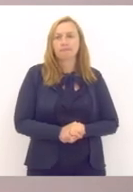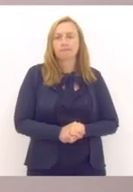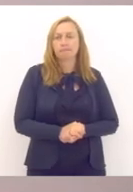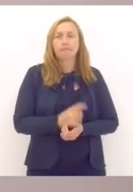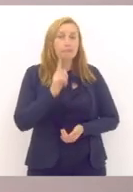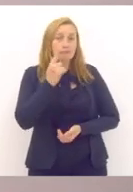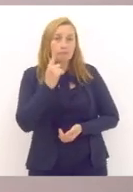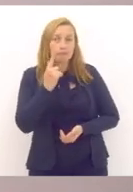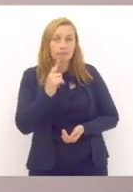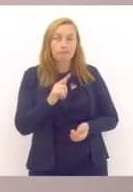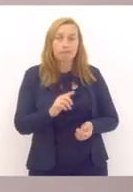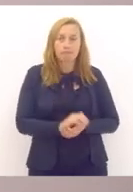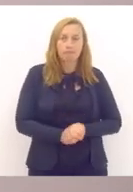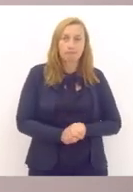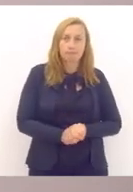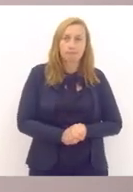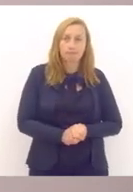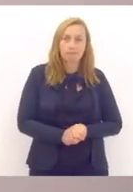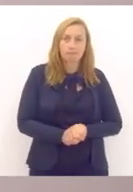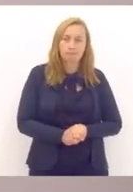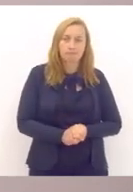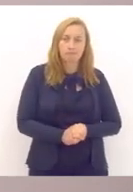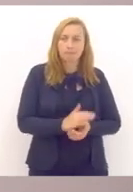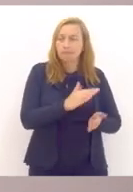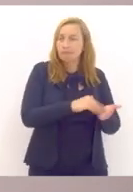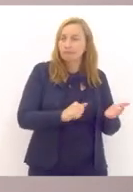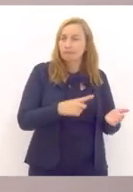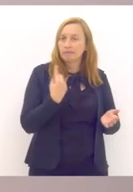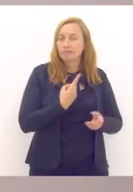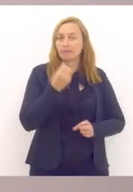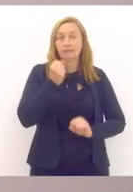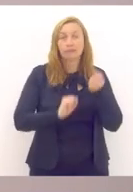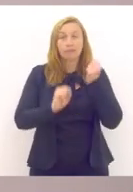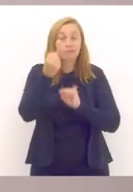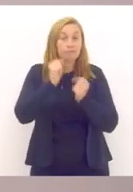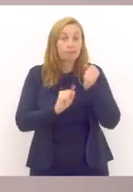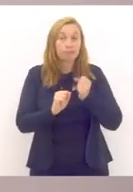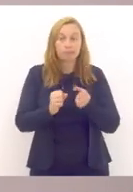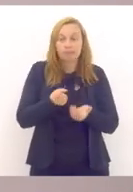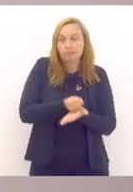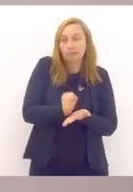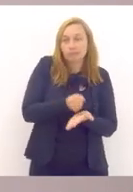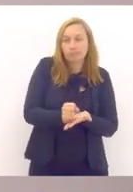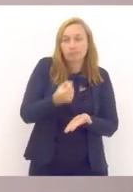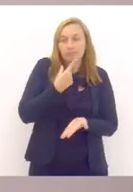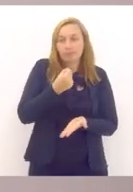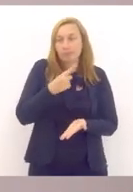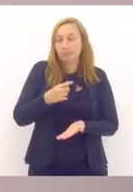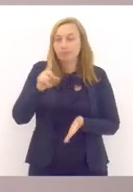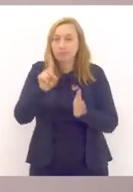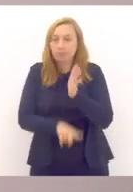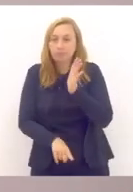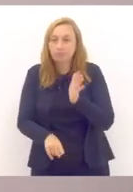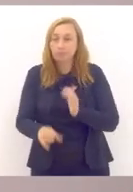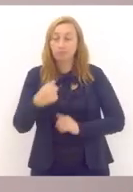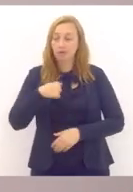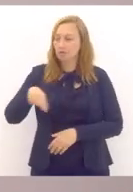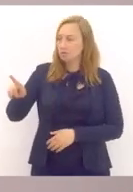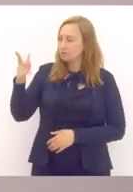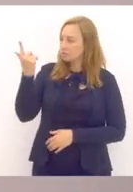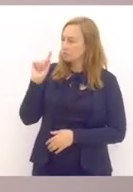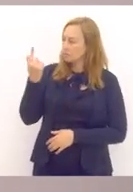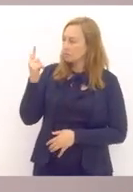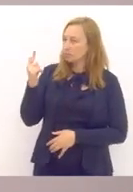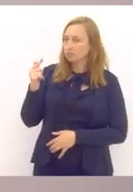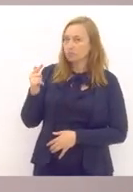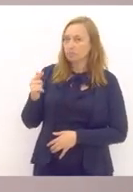Goiás também, eles levaram a nossa indústria daqui. Onde é que está a nossa indústria farmacêutica? Ela diminuiu. Eu estava em Goiás, você está ali andando ali em Goiânia,